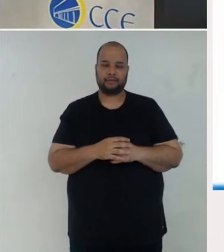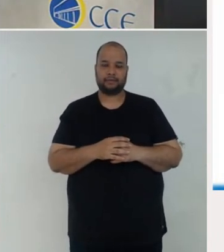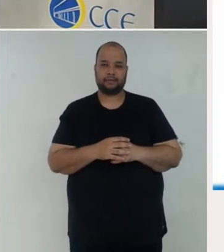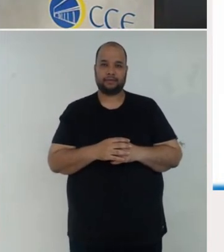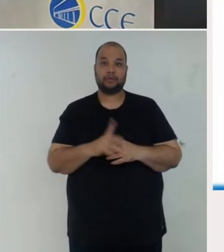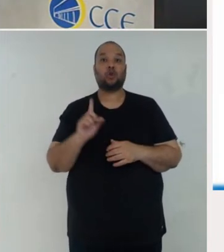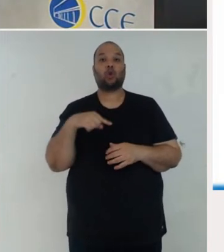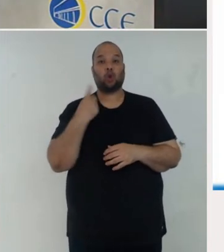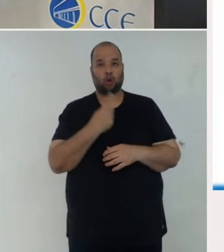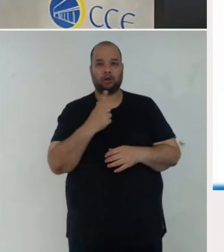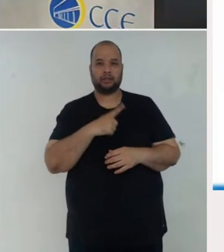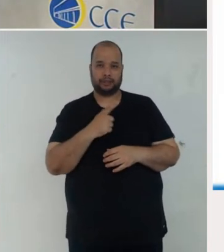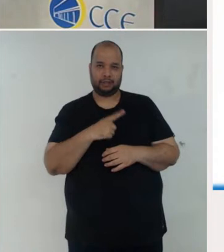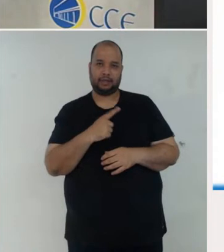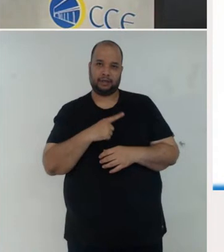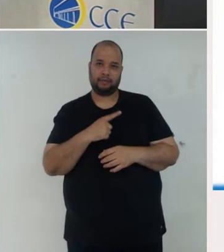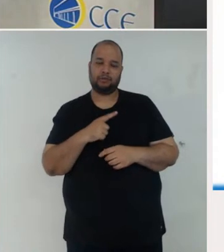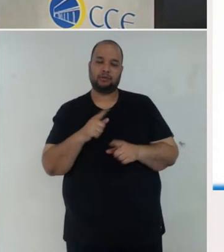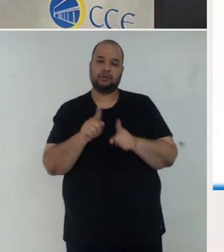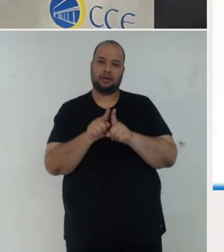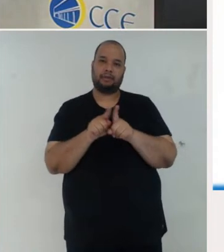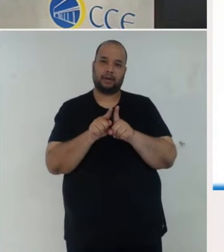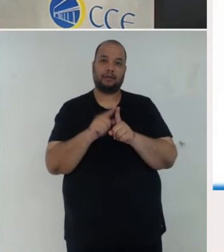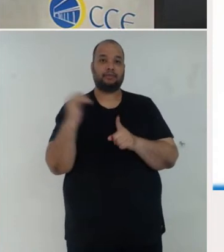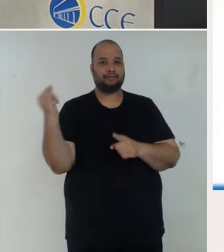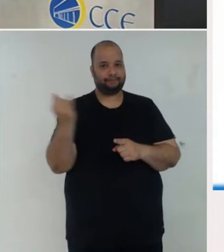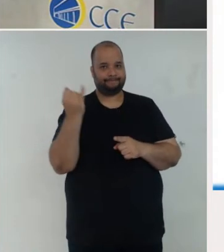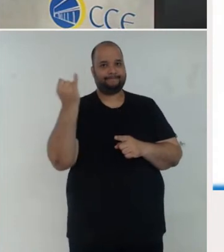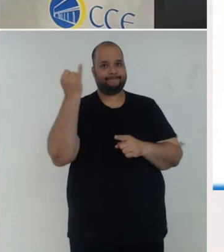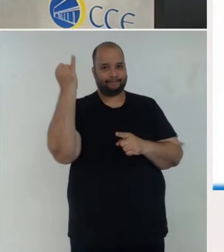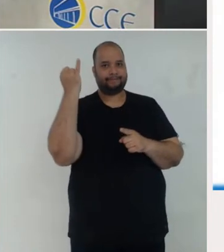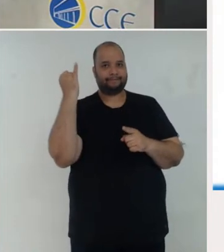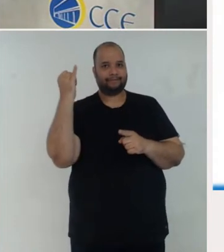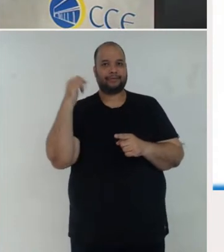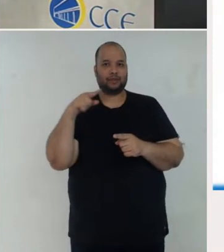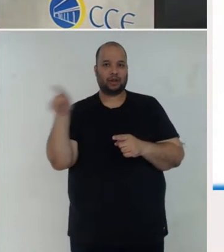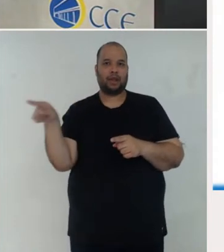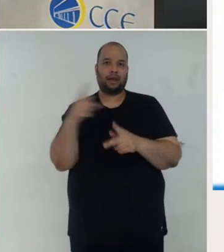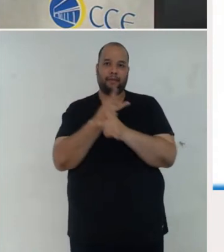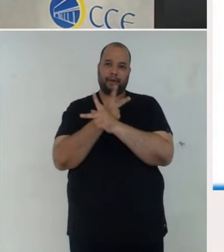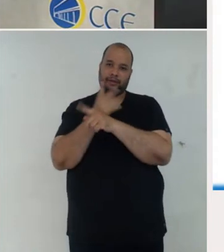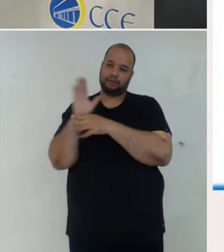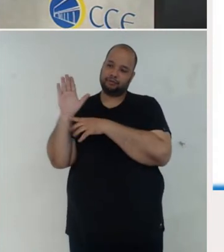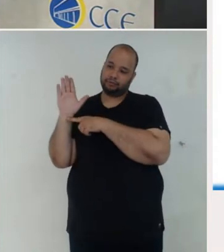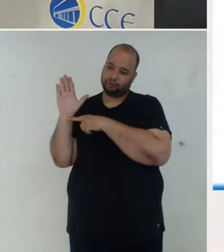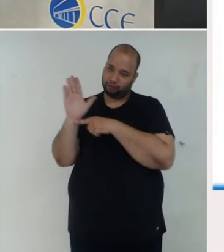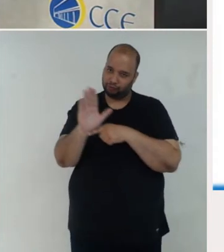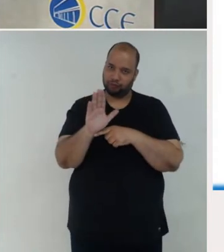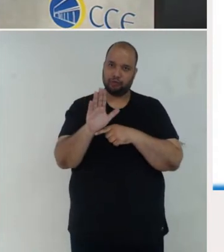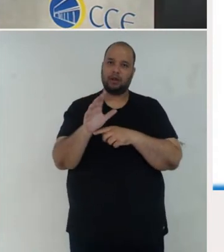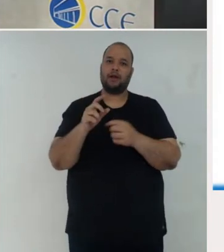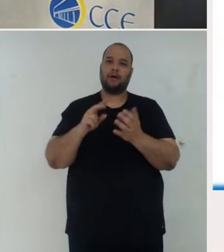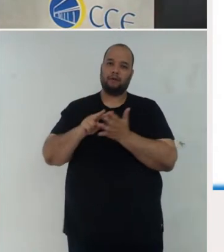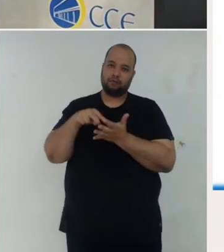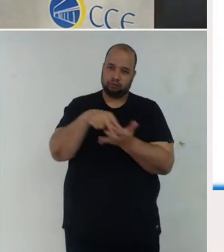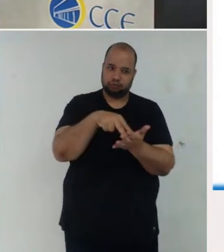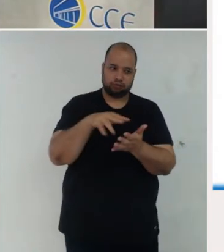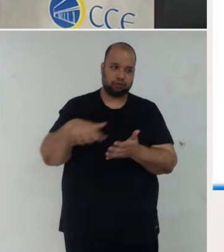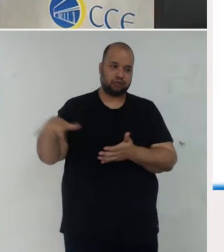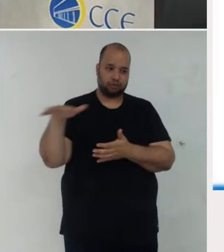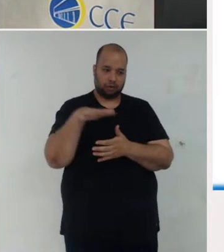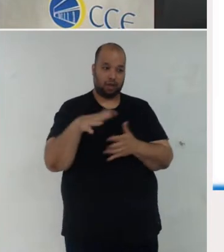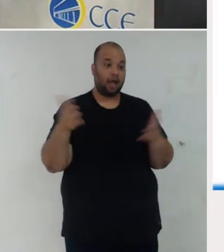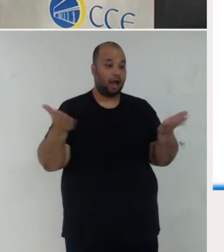Então, a gente tem aí uma importante contribuição da PEGET na consolidação da área. Falar de outro